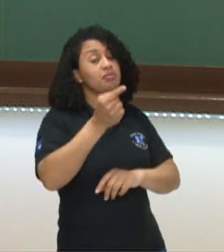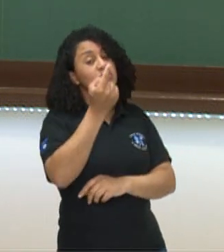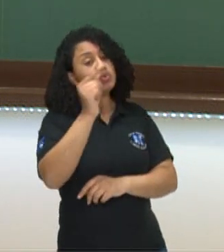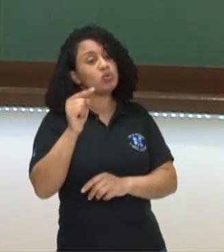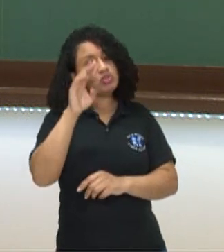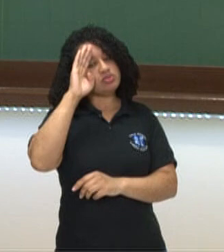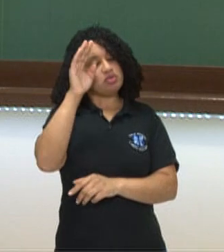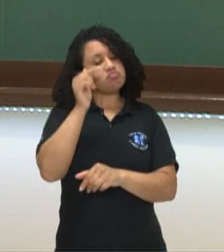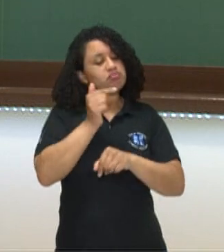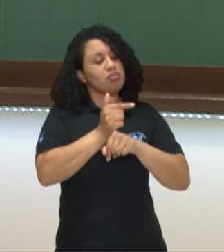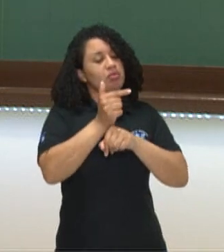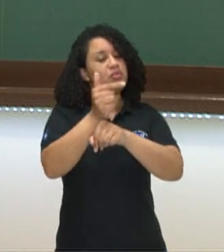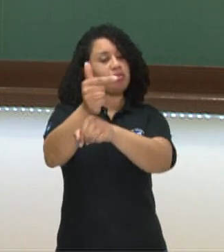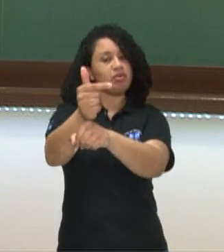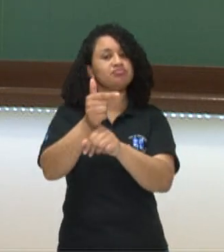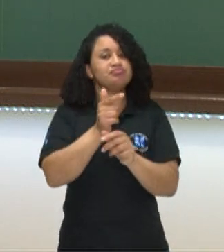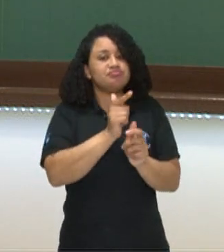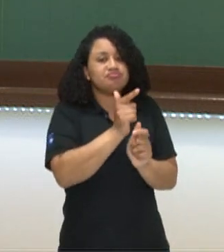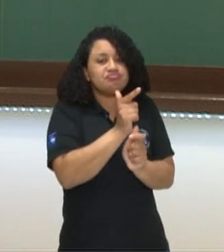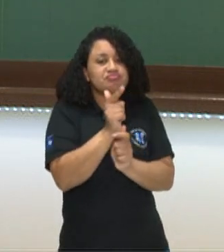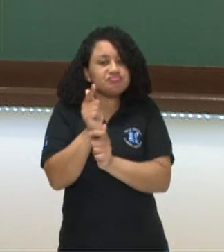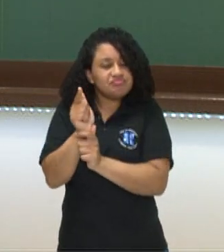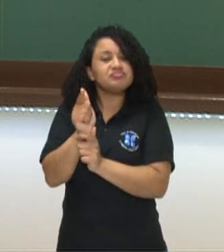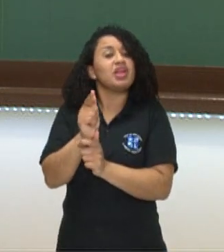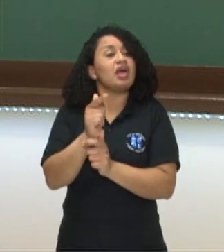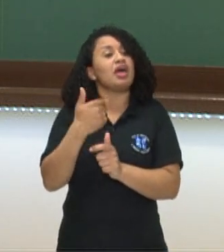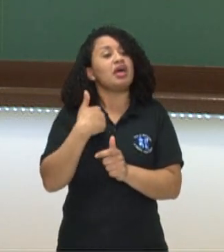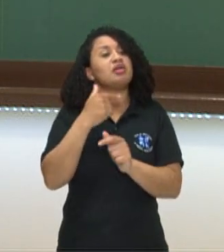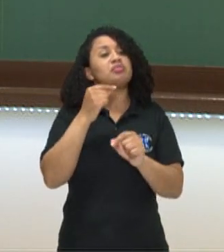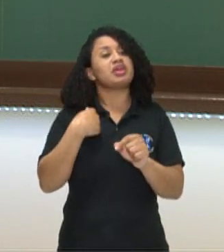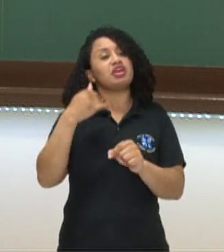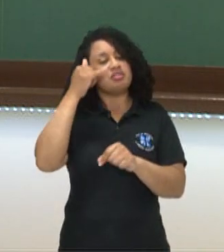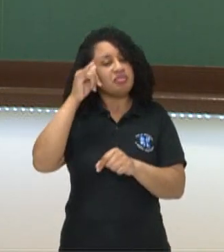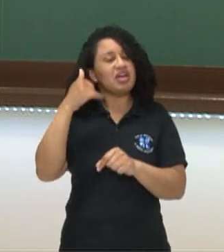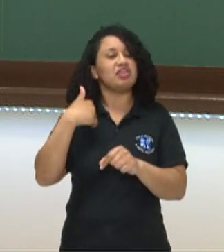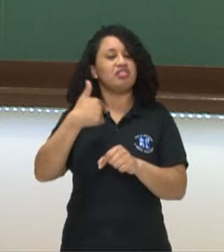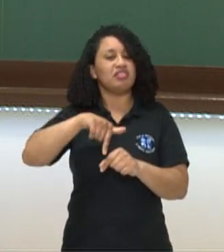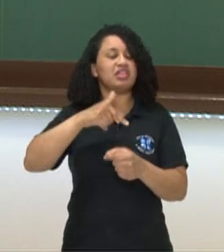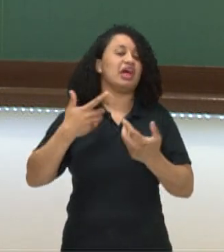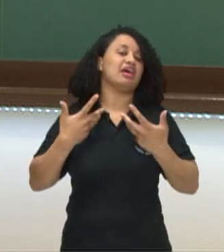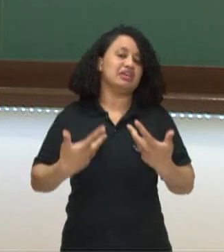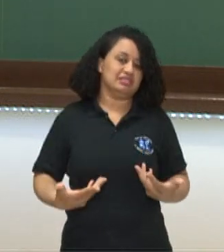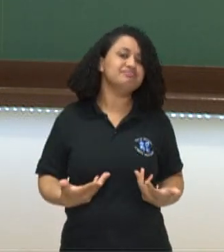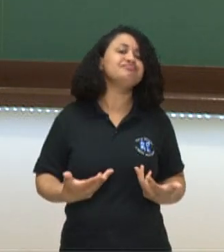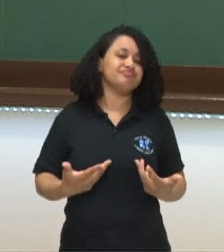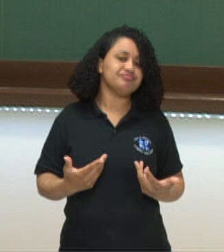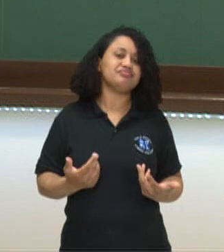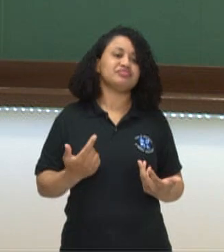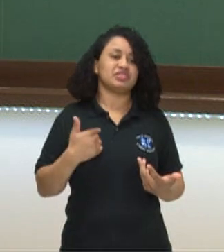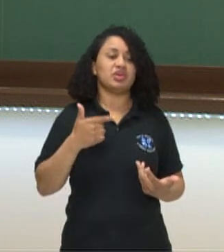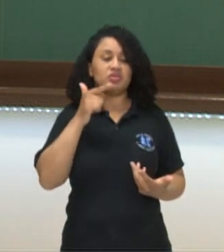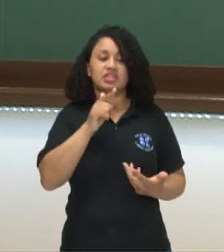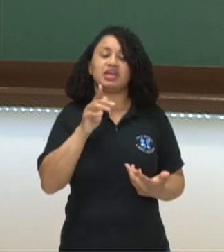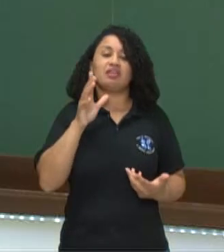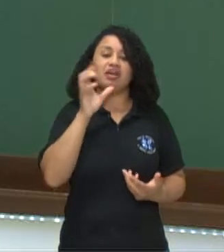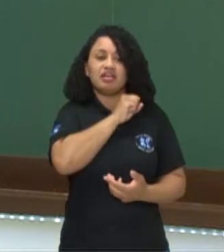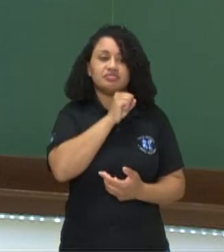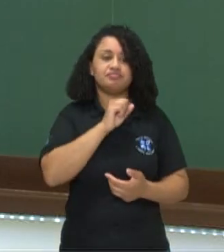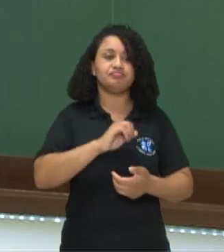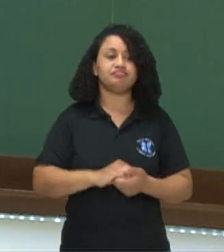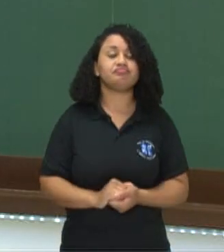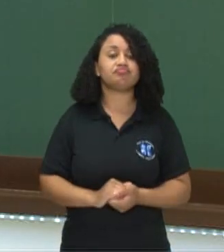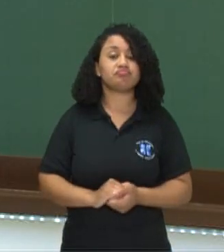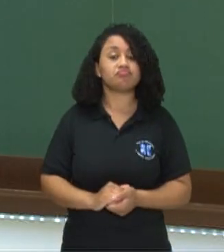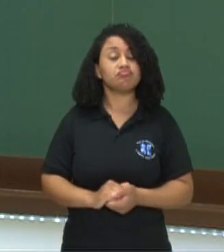ocupar o espaço com o menor desgaste possível das tropas. Então, um domínio rápido sobre o inimigo.